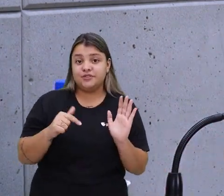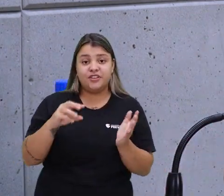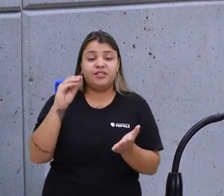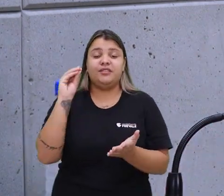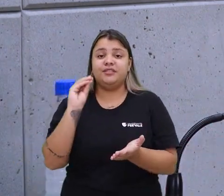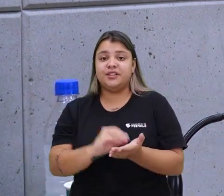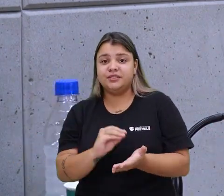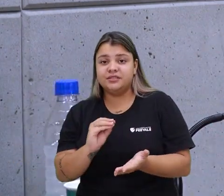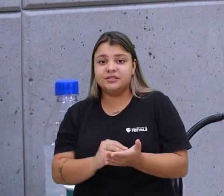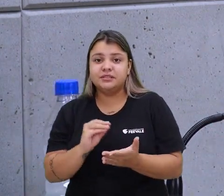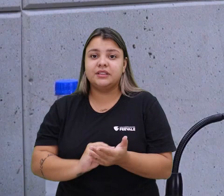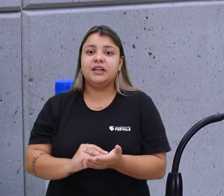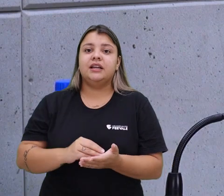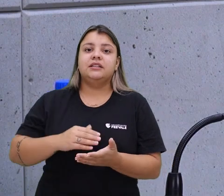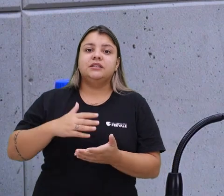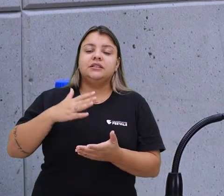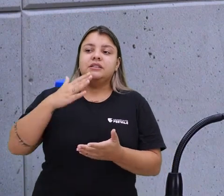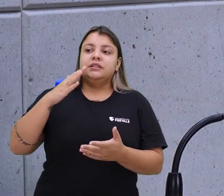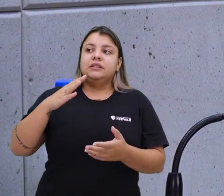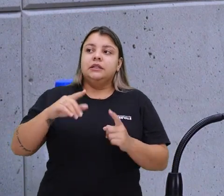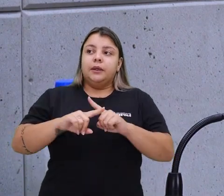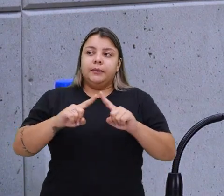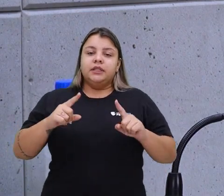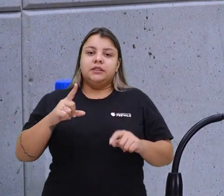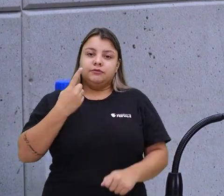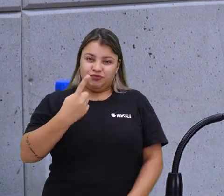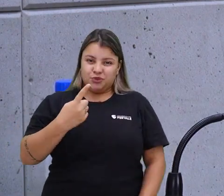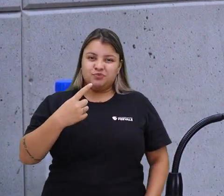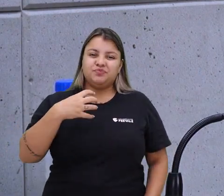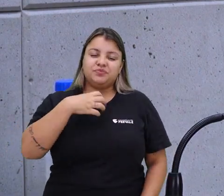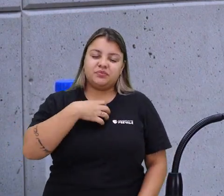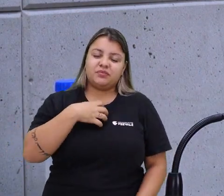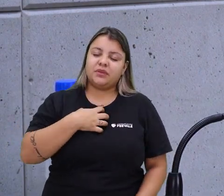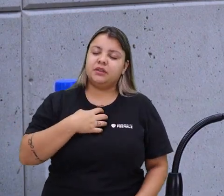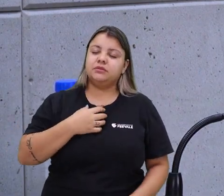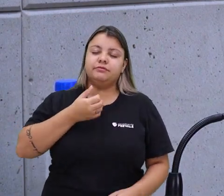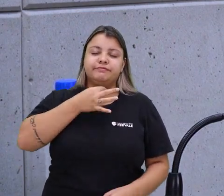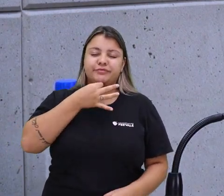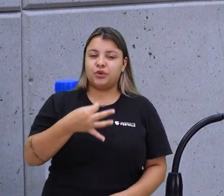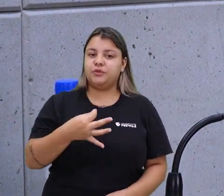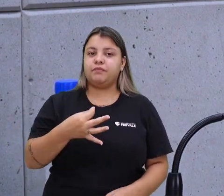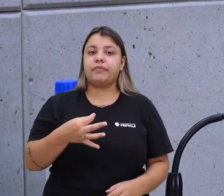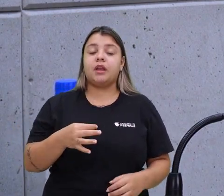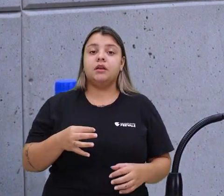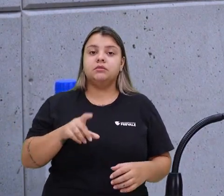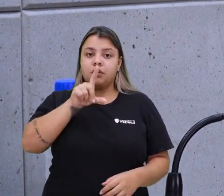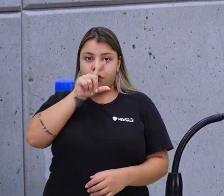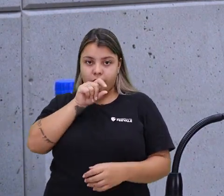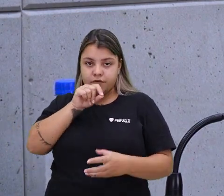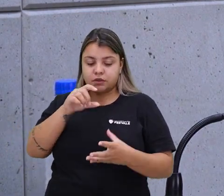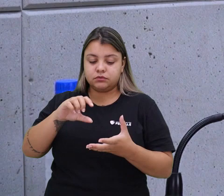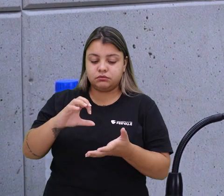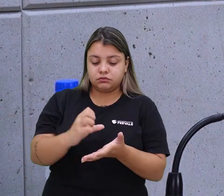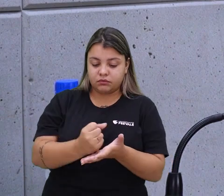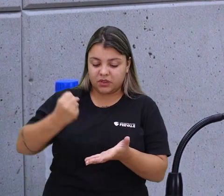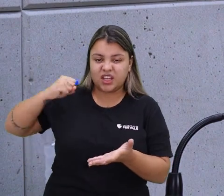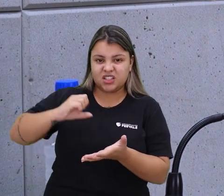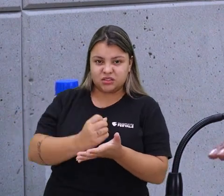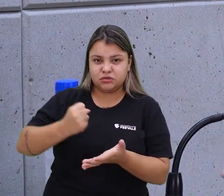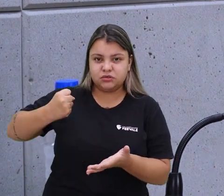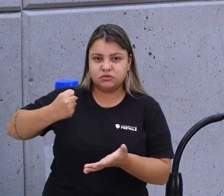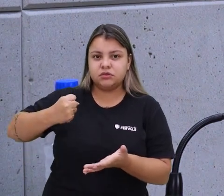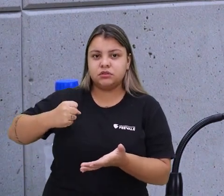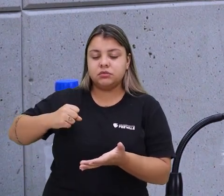faltava mas para mim a que mais me marcou assim foi uma aula de desossa de aves né